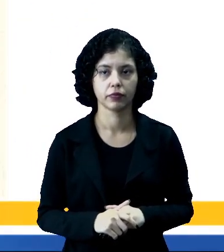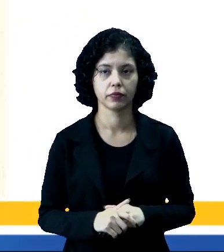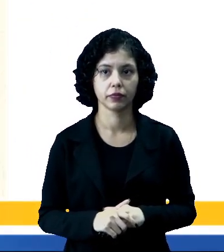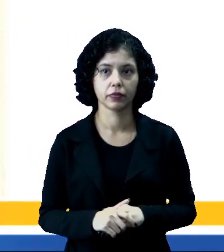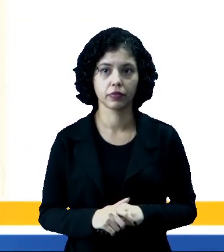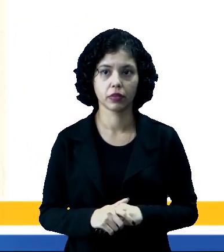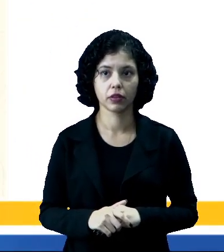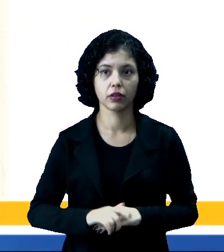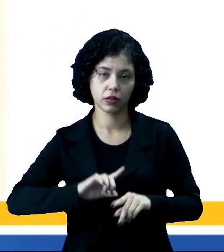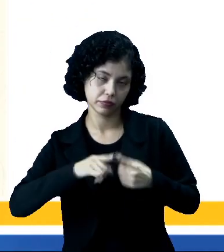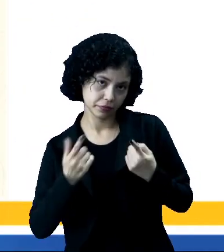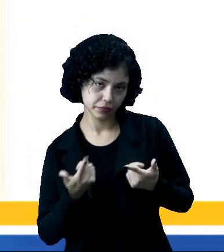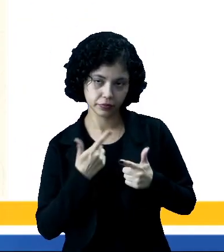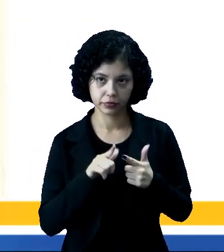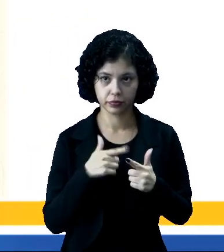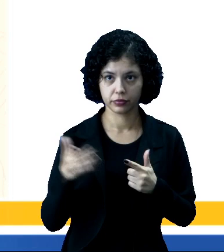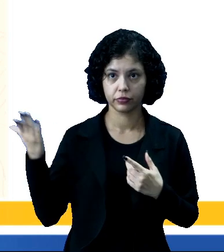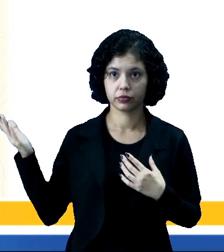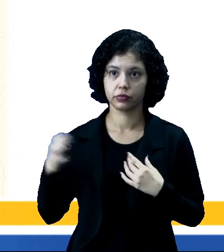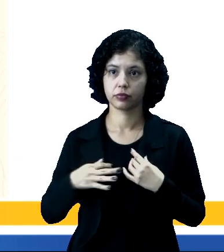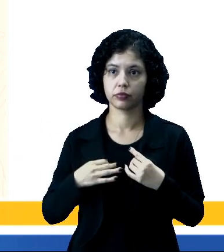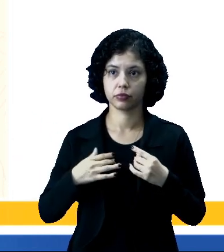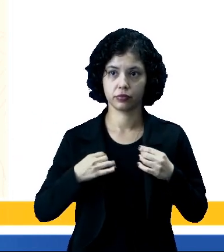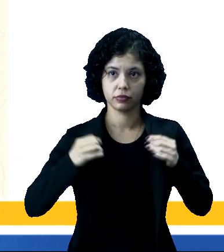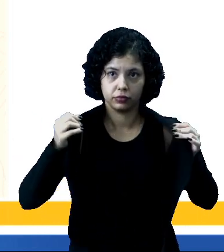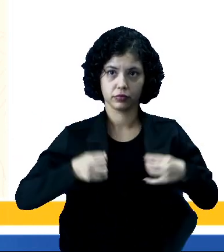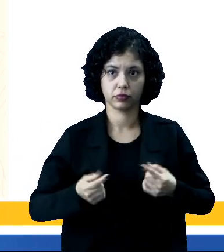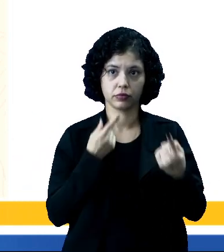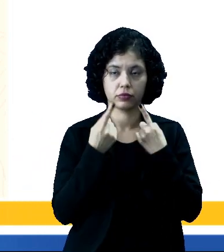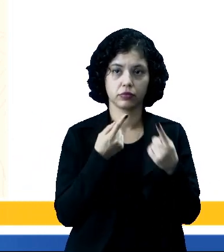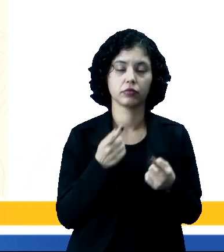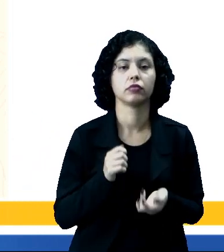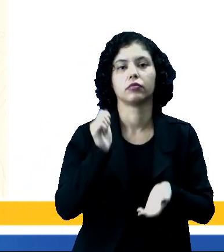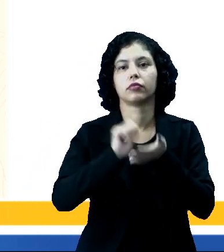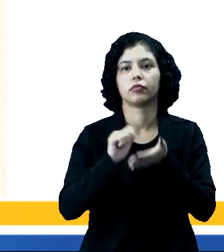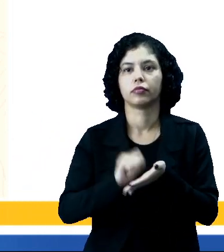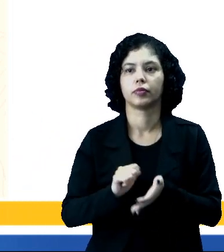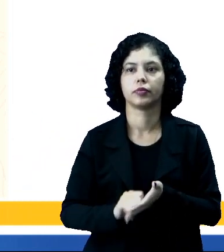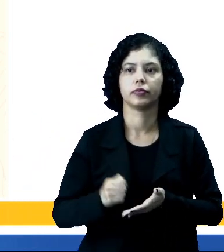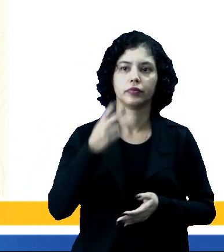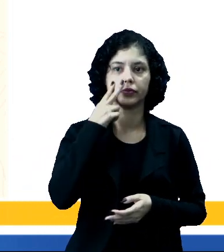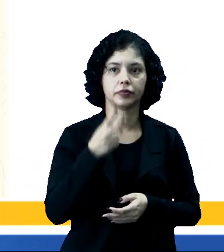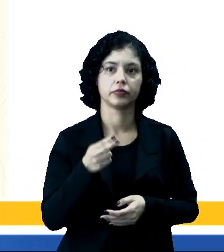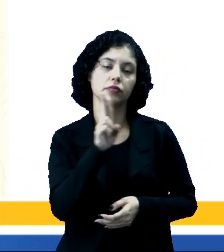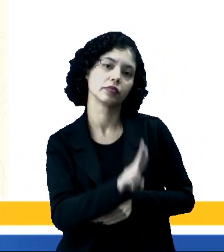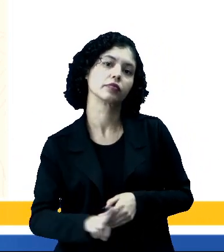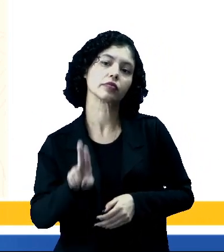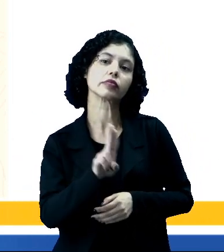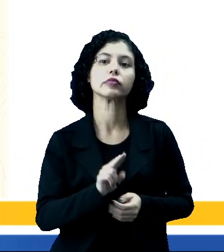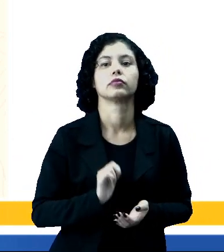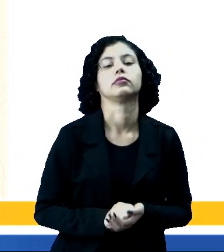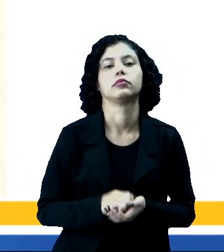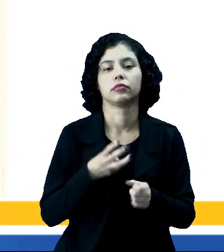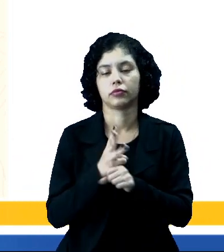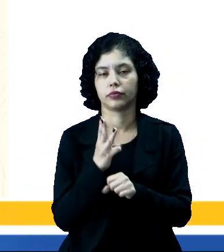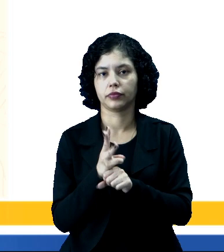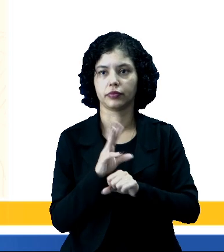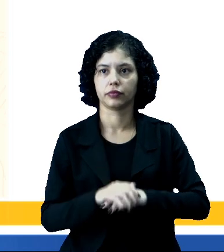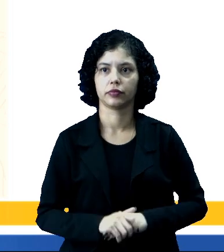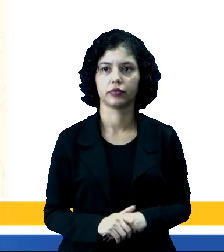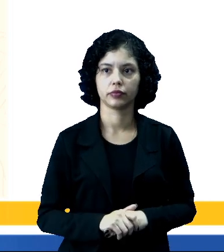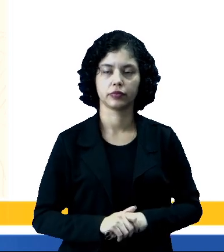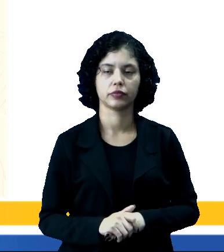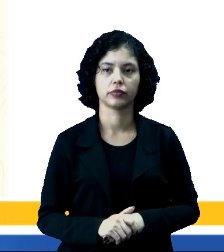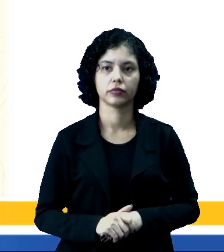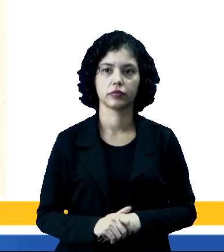Então vamos a mais uma situação. Agora nós partimos para a situação comunicativa escrita aí, né, que vocês utilizam bastante, que é o WhatsApp. Então